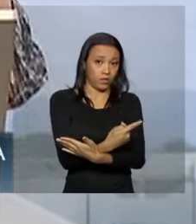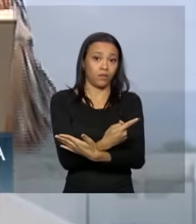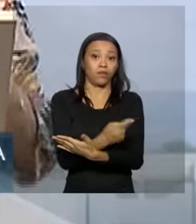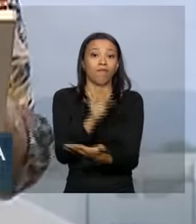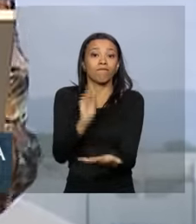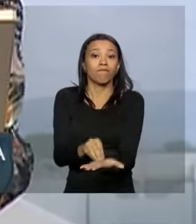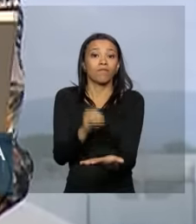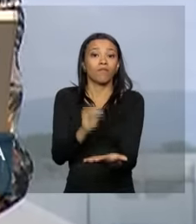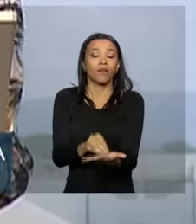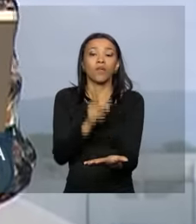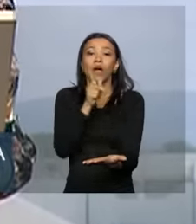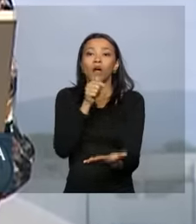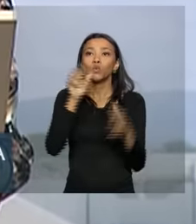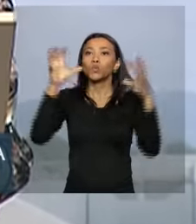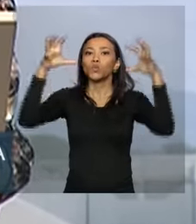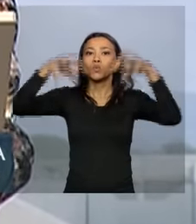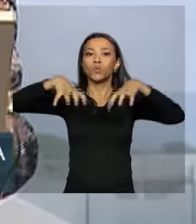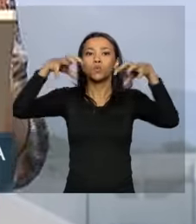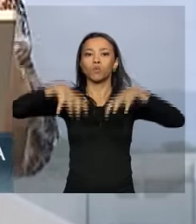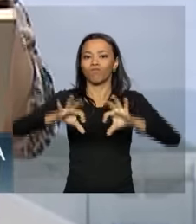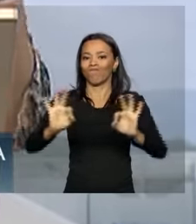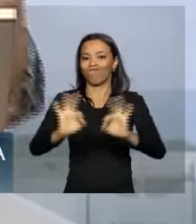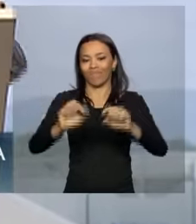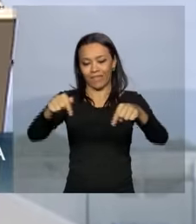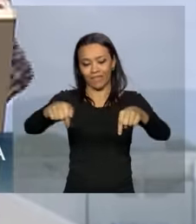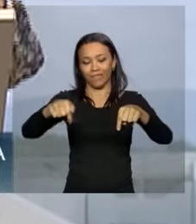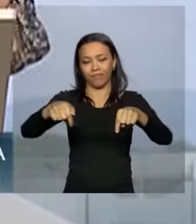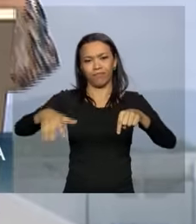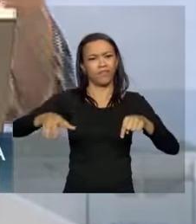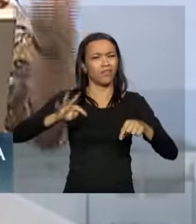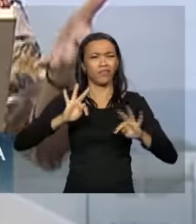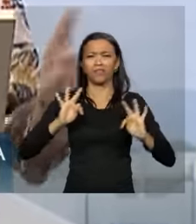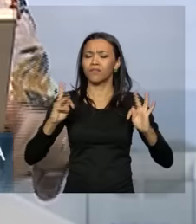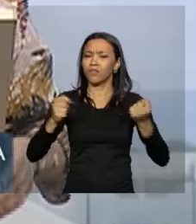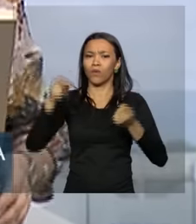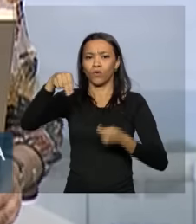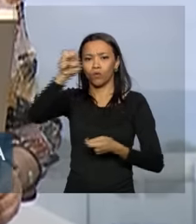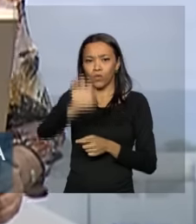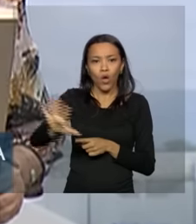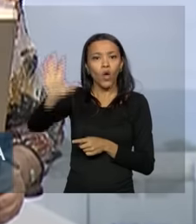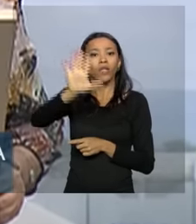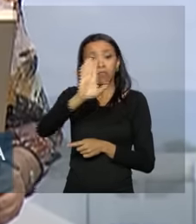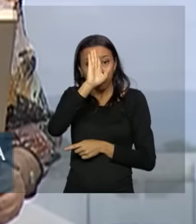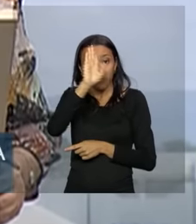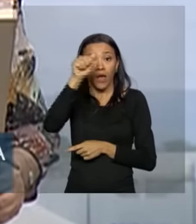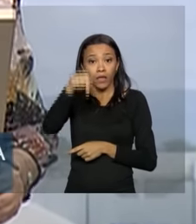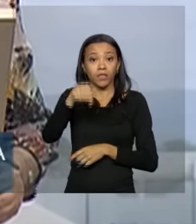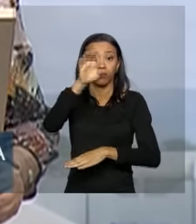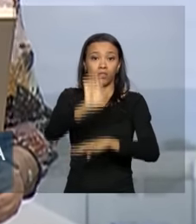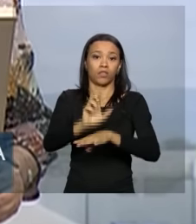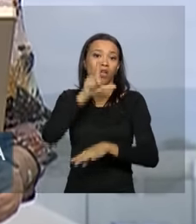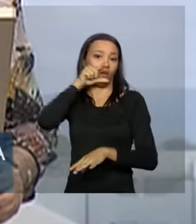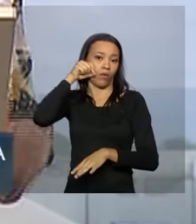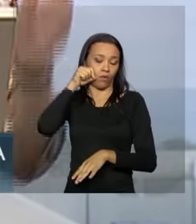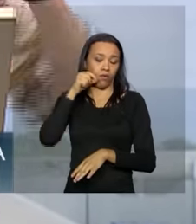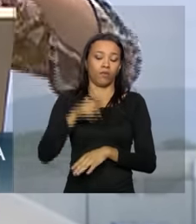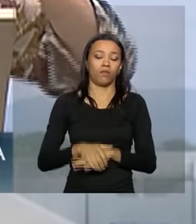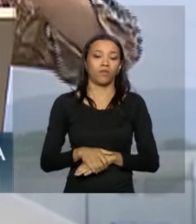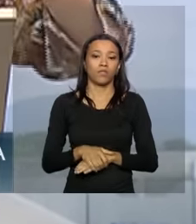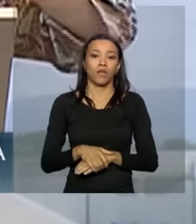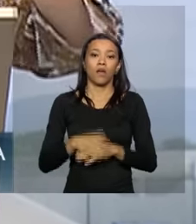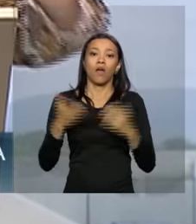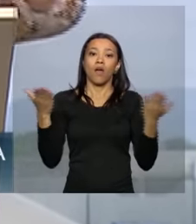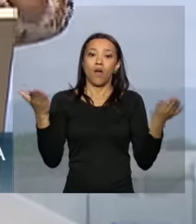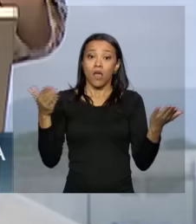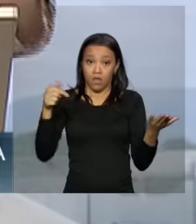de chuvas aqui em todo o Nordeste, mas também aqui em Alagoas. Neste